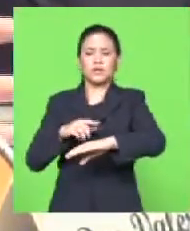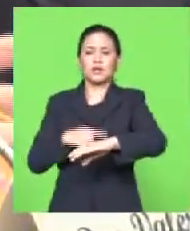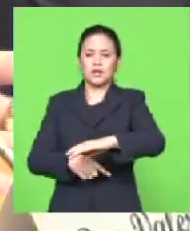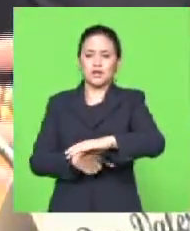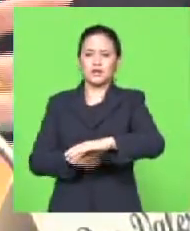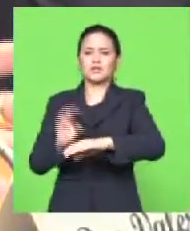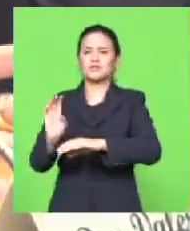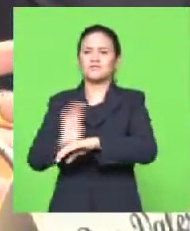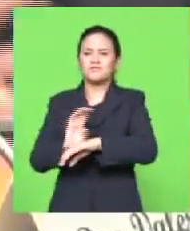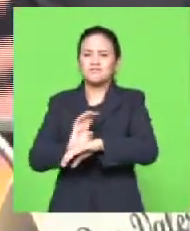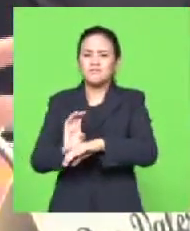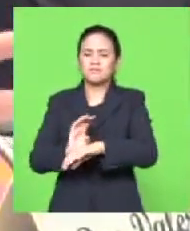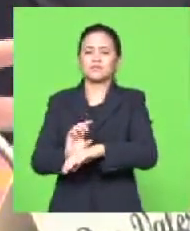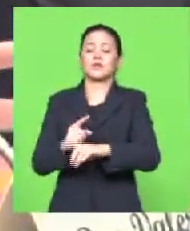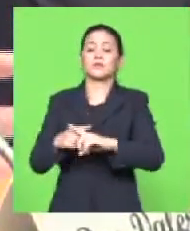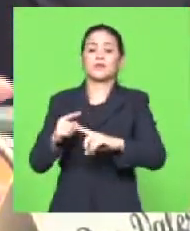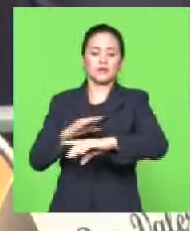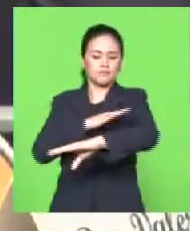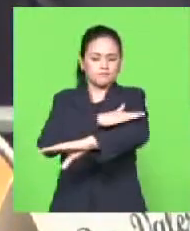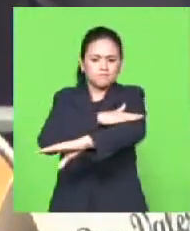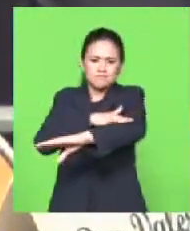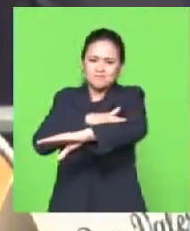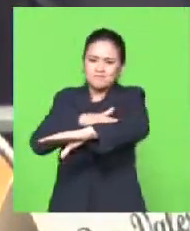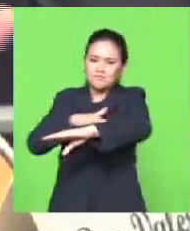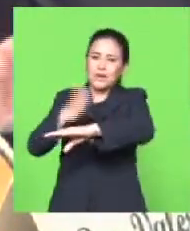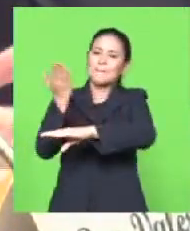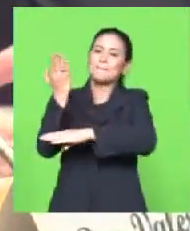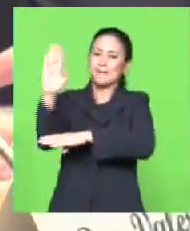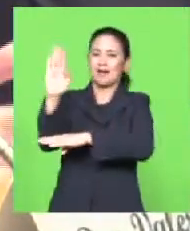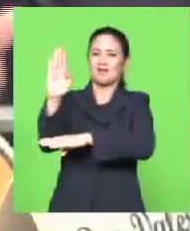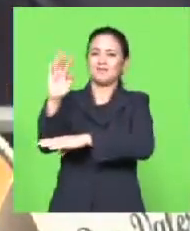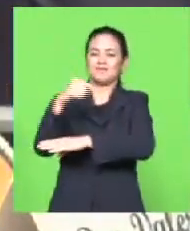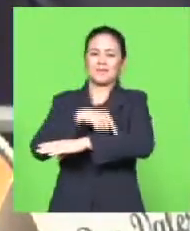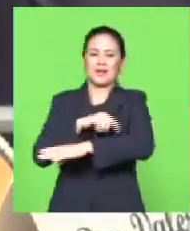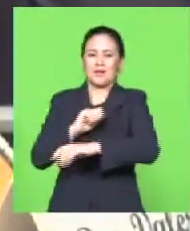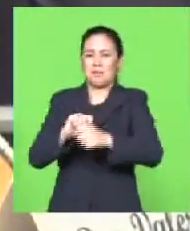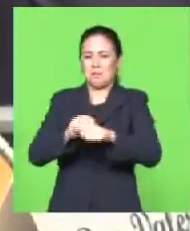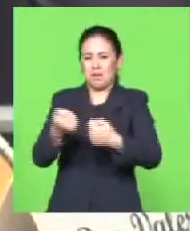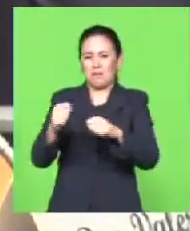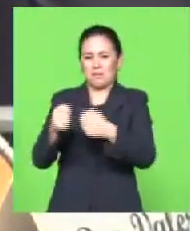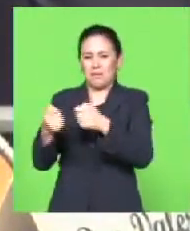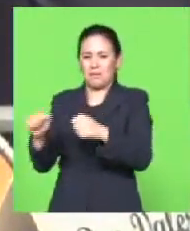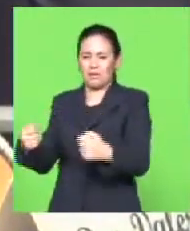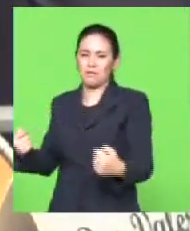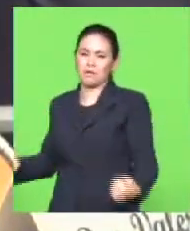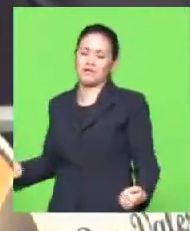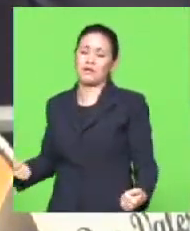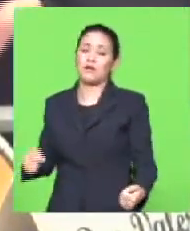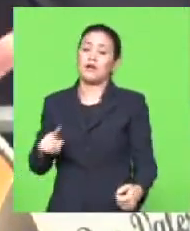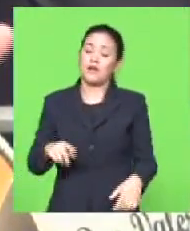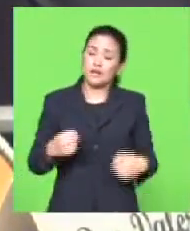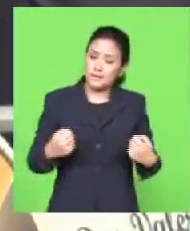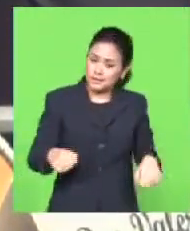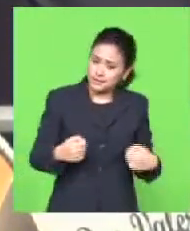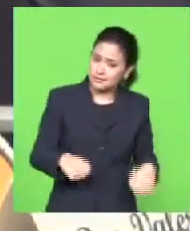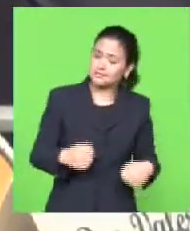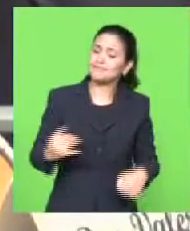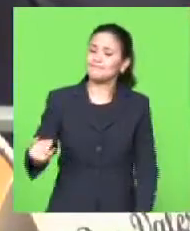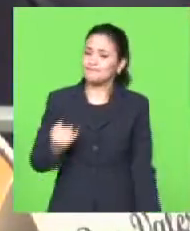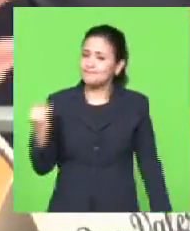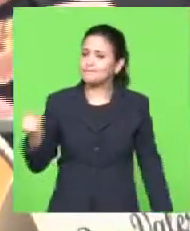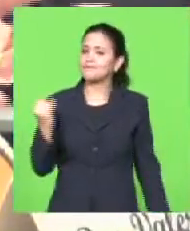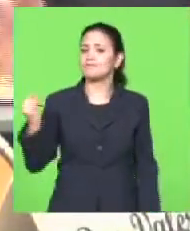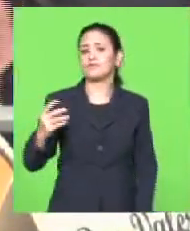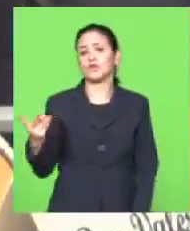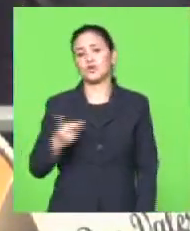não sustentou o peso da passagem, e que é uma ponte muito necessária para os dois municípios e principalmente para as pessoas que